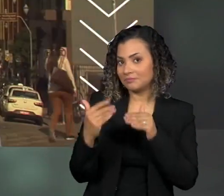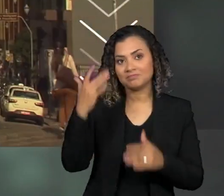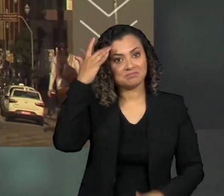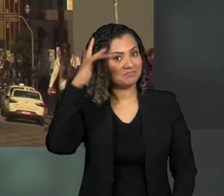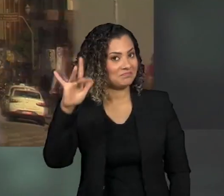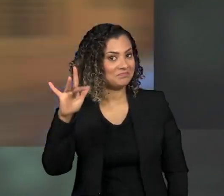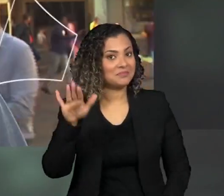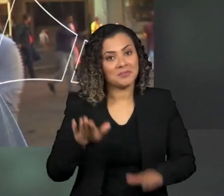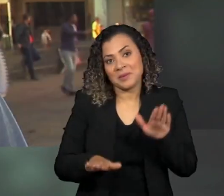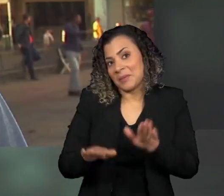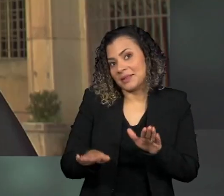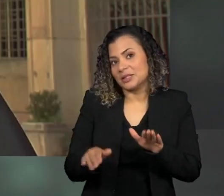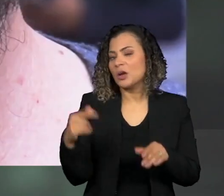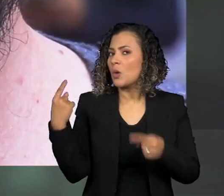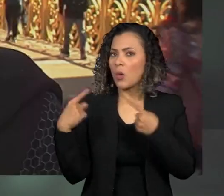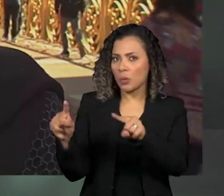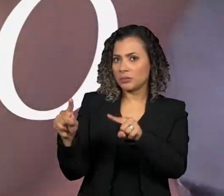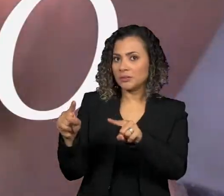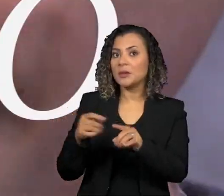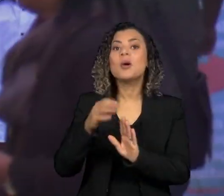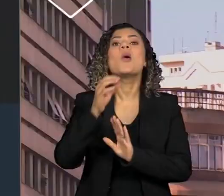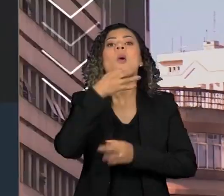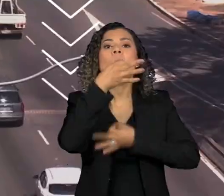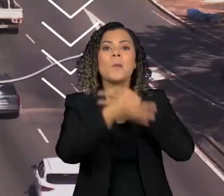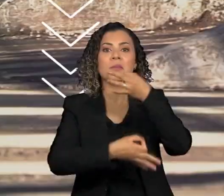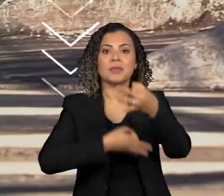sei. Depende. Sou contra.